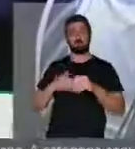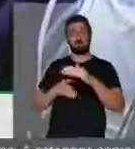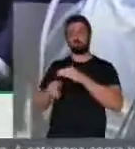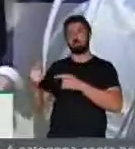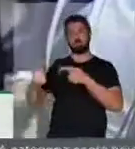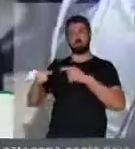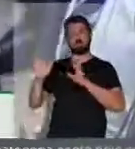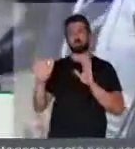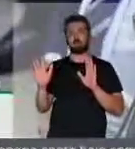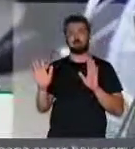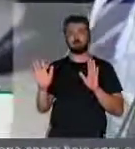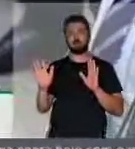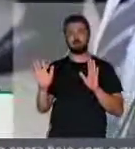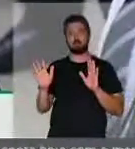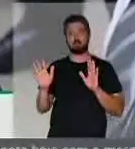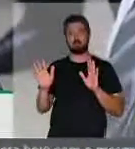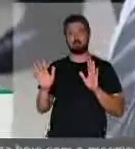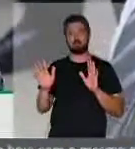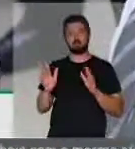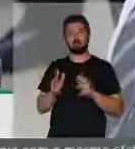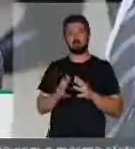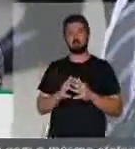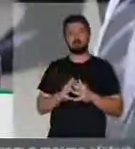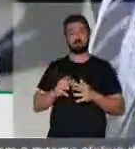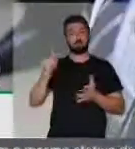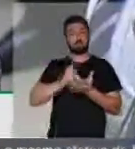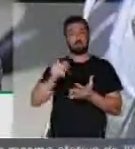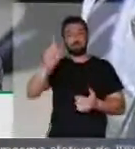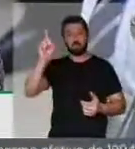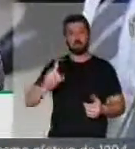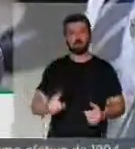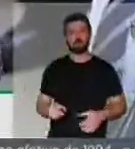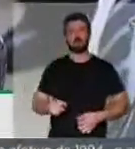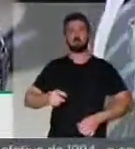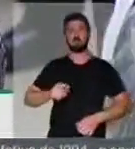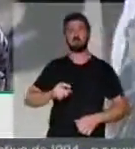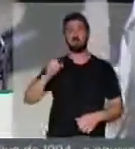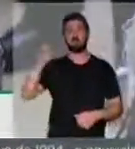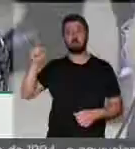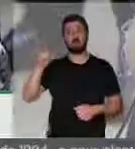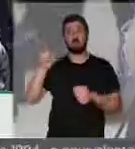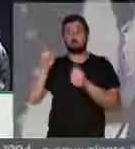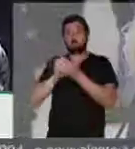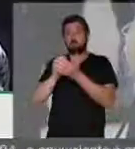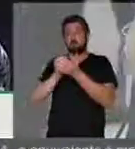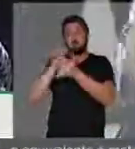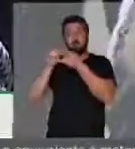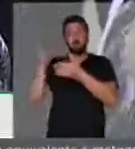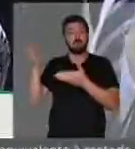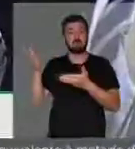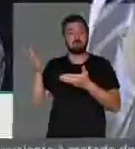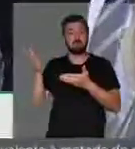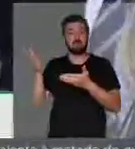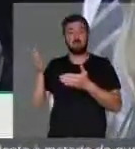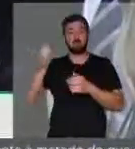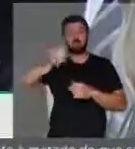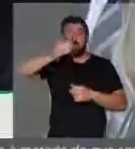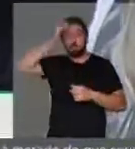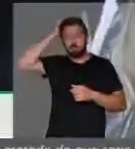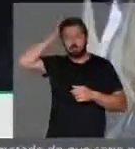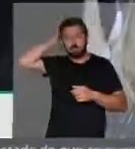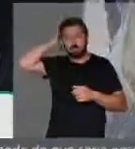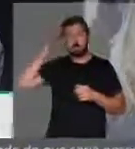nesse debate, senhor presidente. Não é verdade, ele está desinformado. O